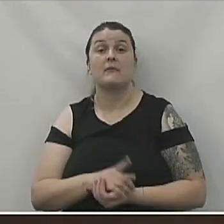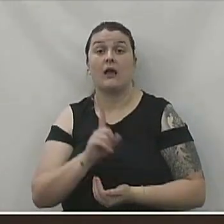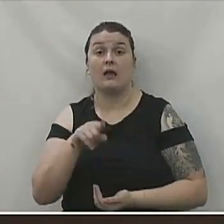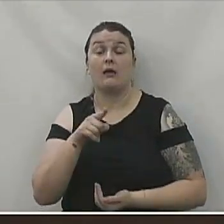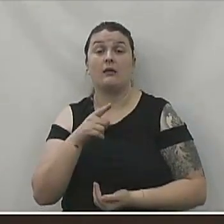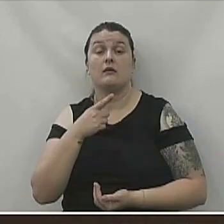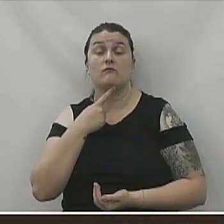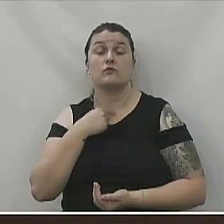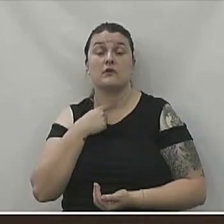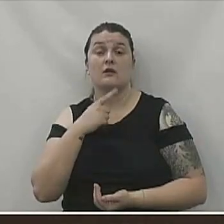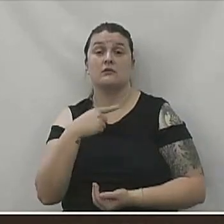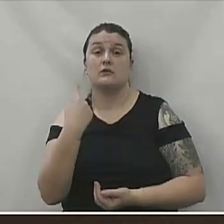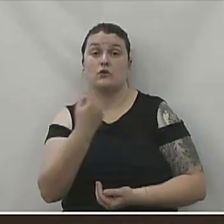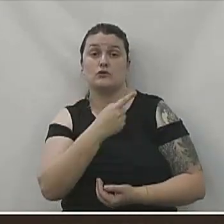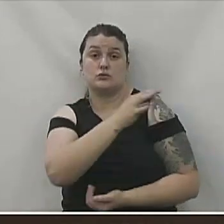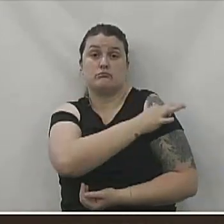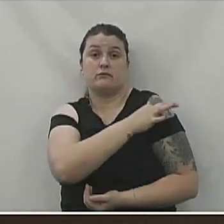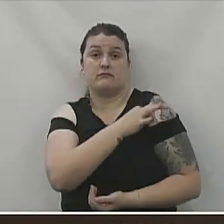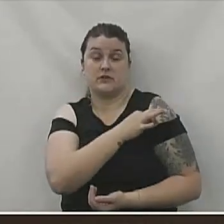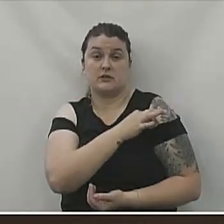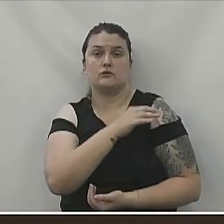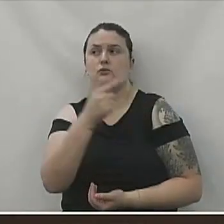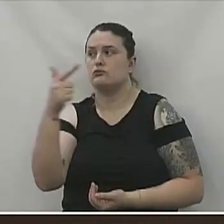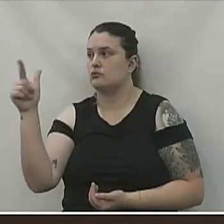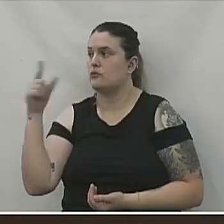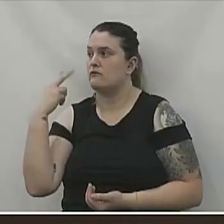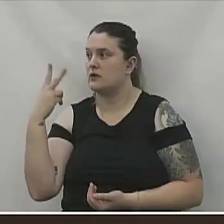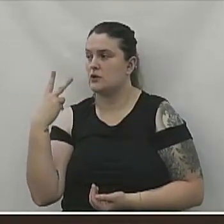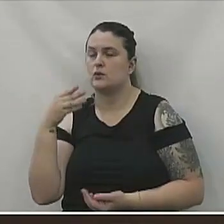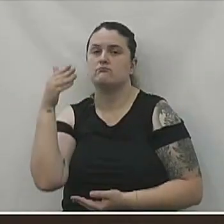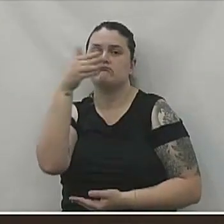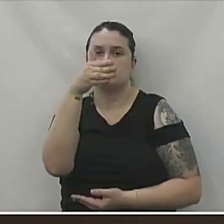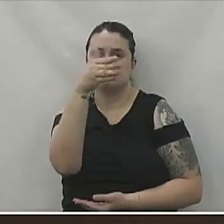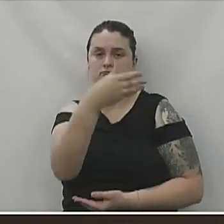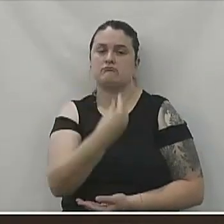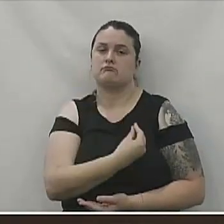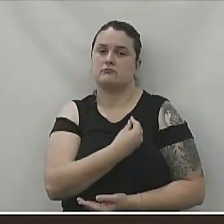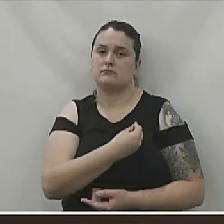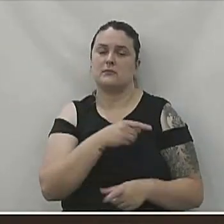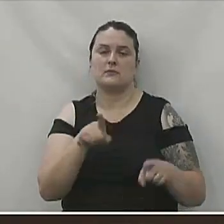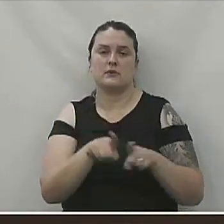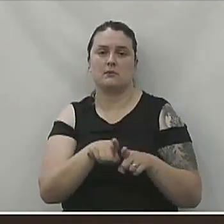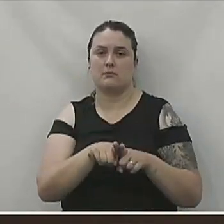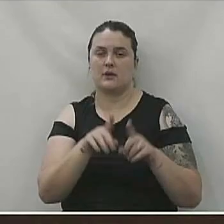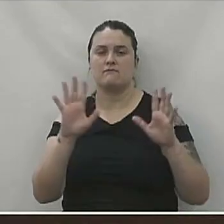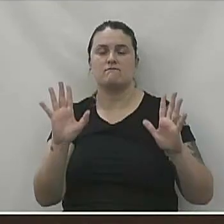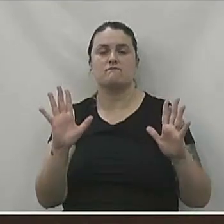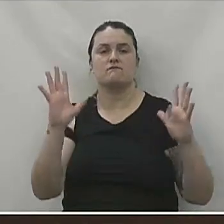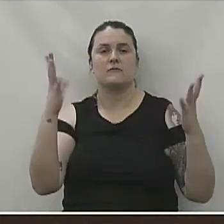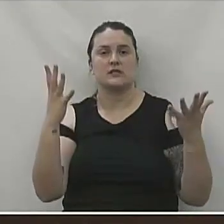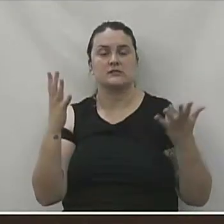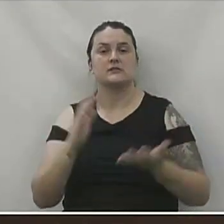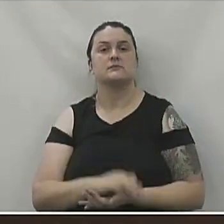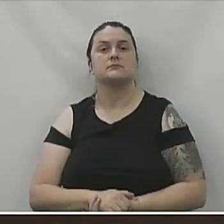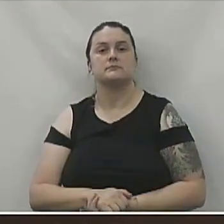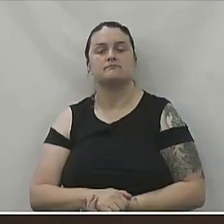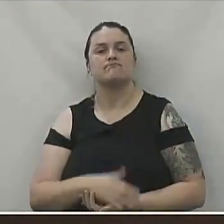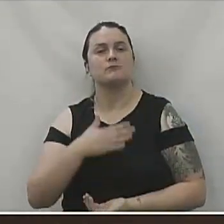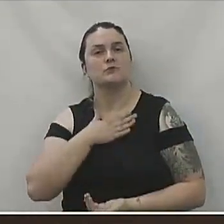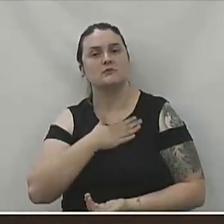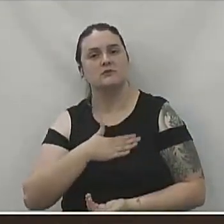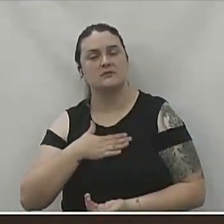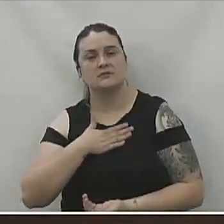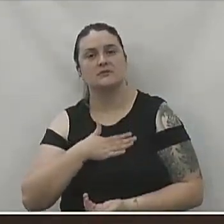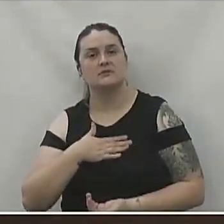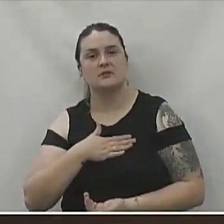extensão da administração vários vereadores se fizeram presente também no evento e então